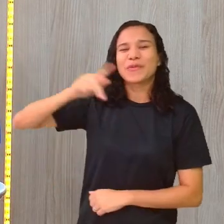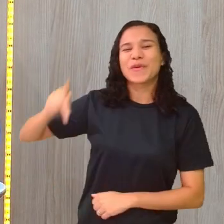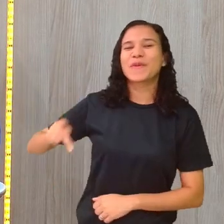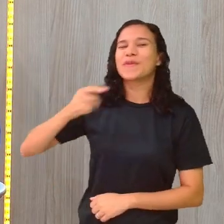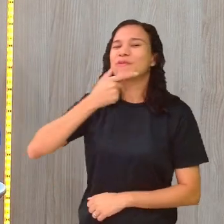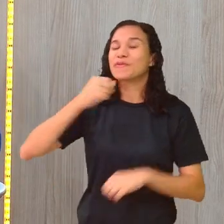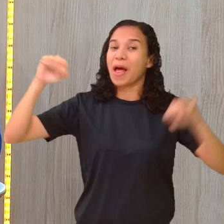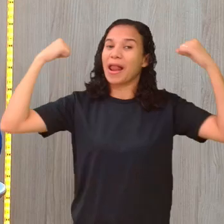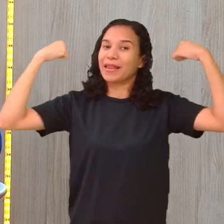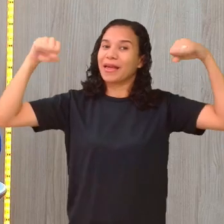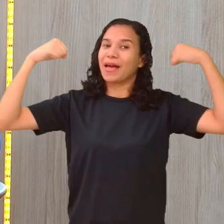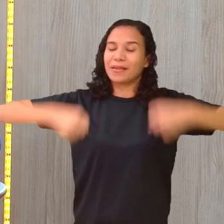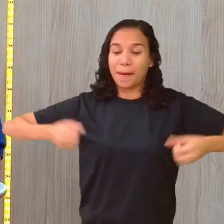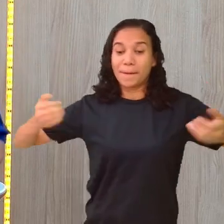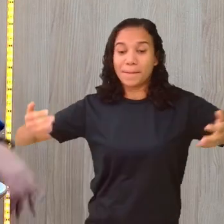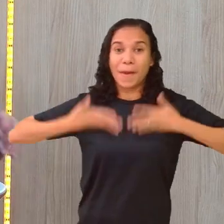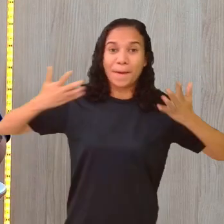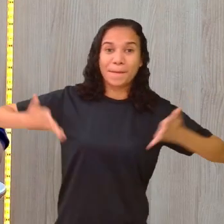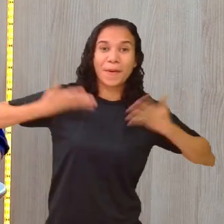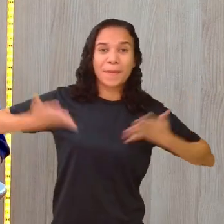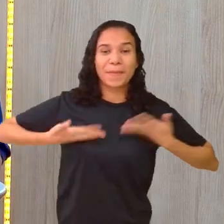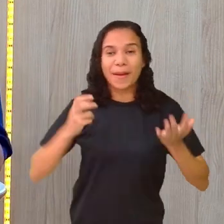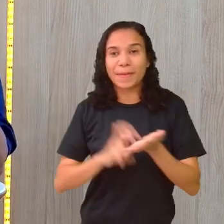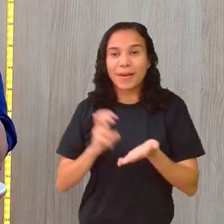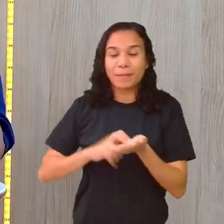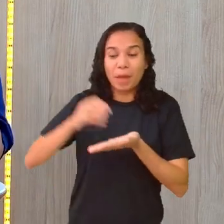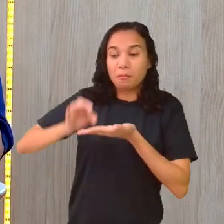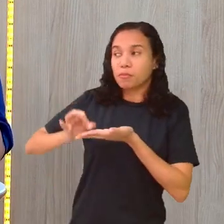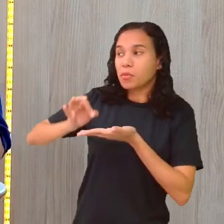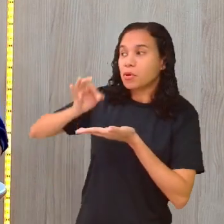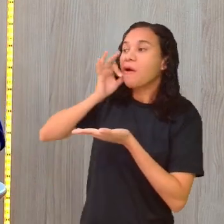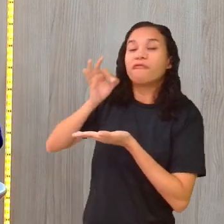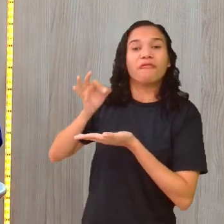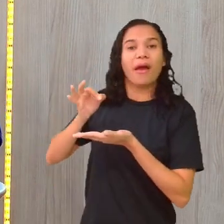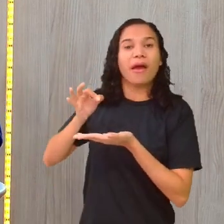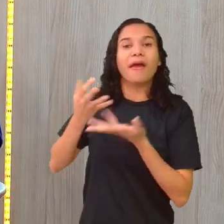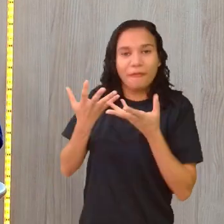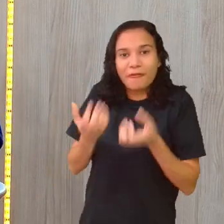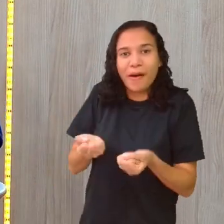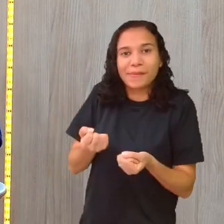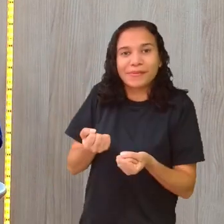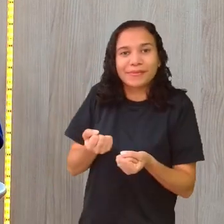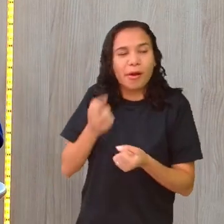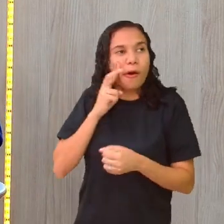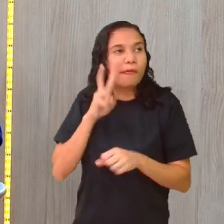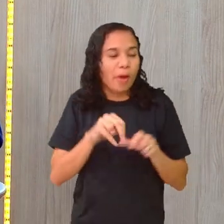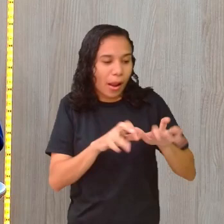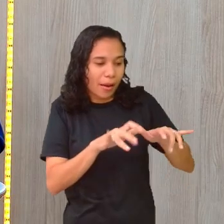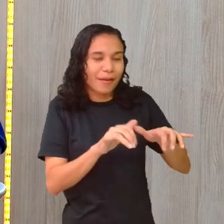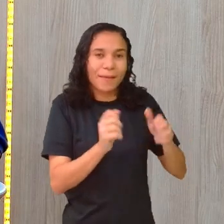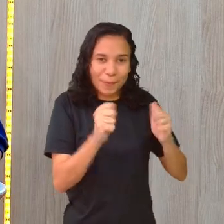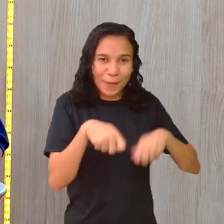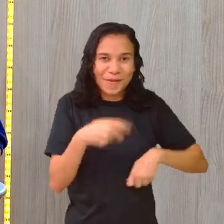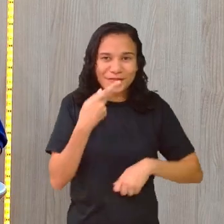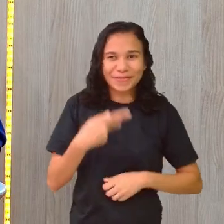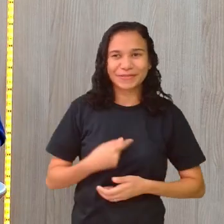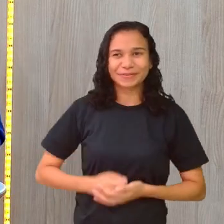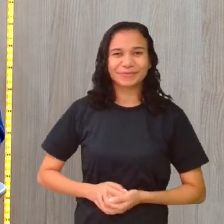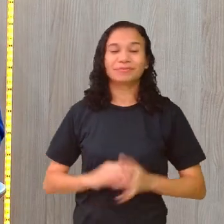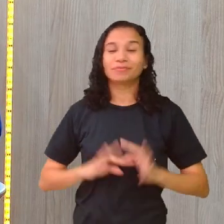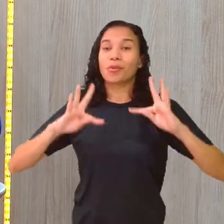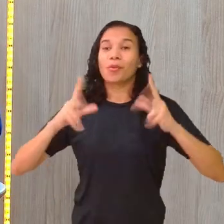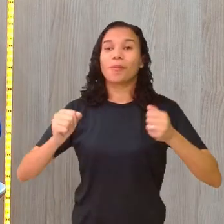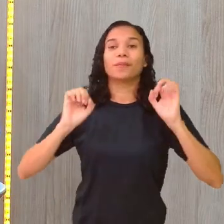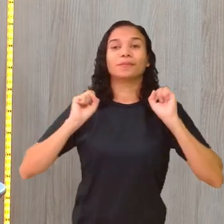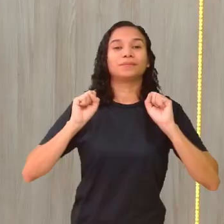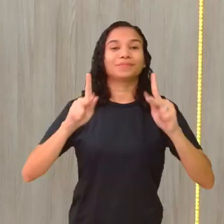nessa empolgação da manhã, cafezinho na mão, ó, e simbora. Tô aqui no chat esperando você. Tudo